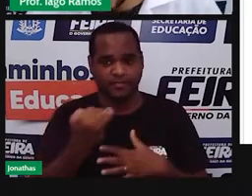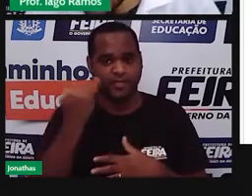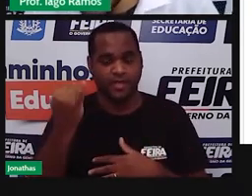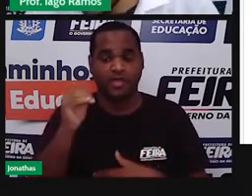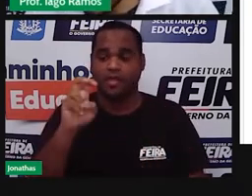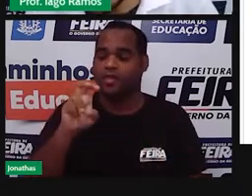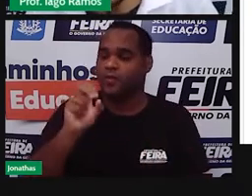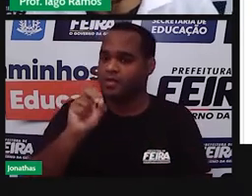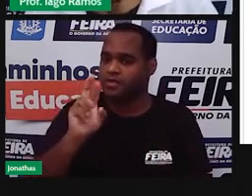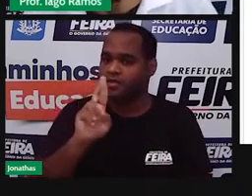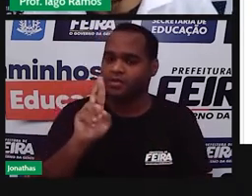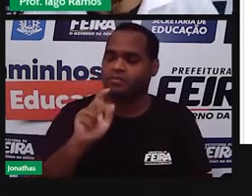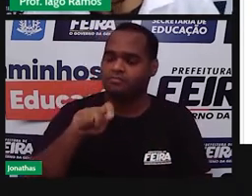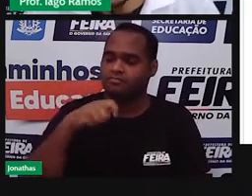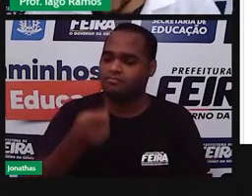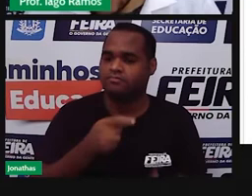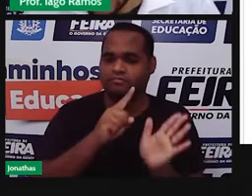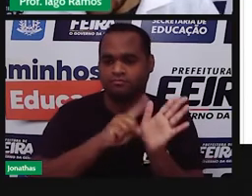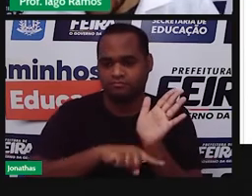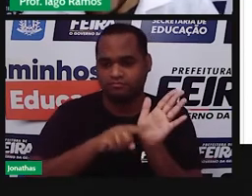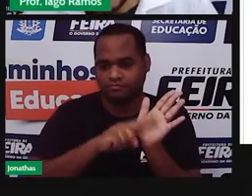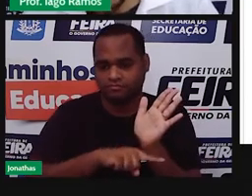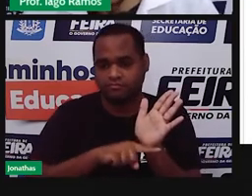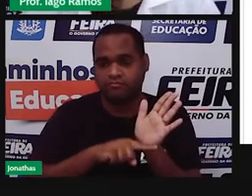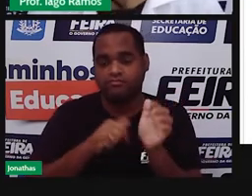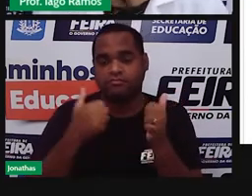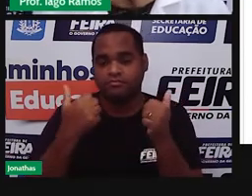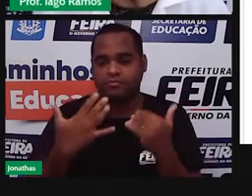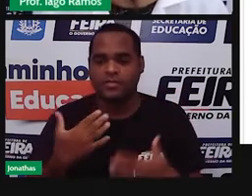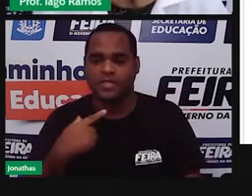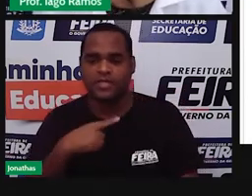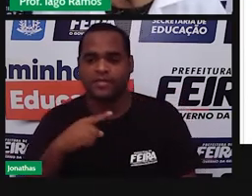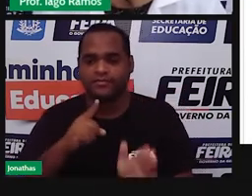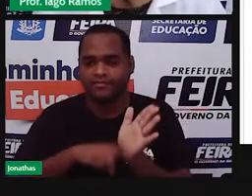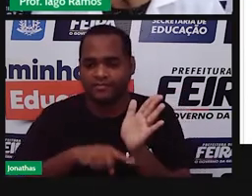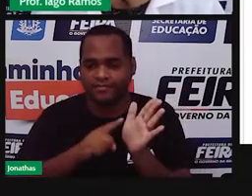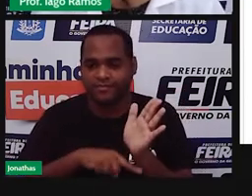R$ 50 é negativo, então a gente vai botar menos 50.